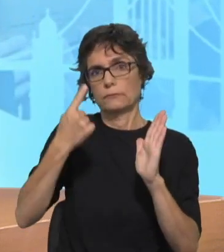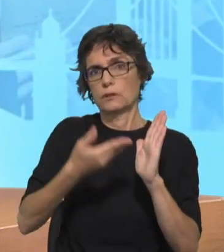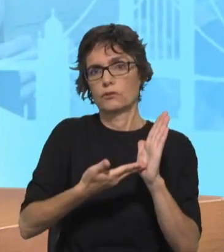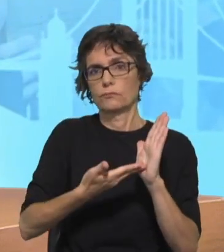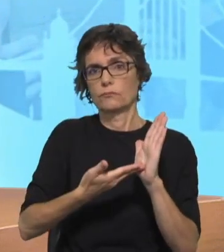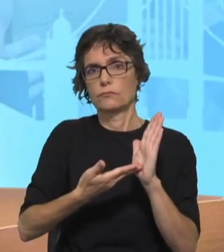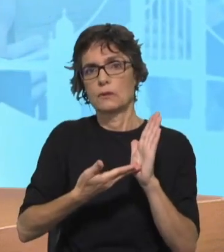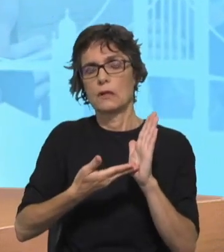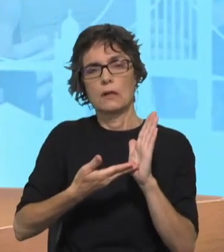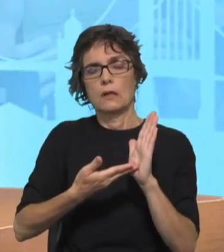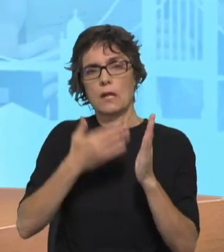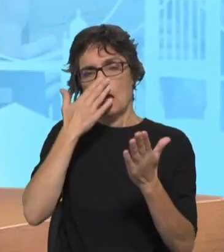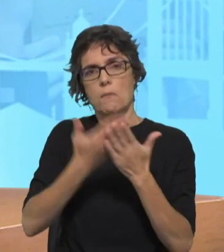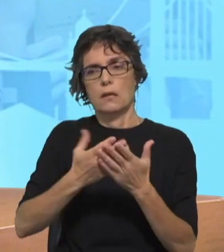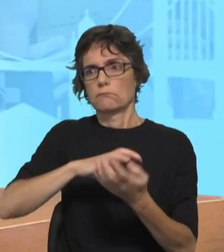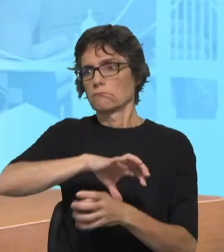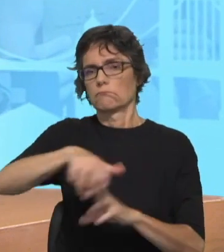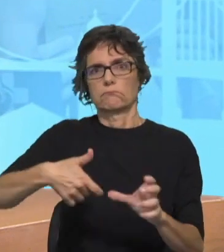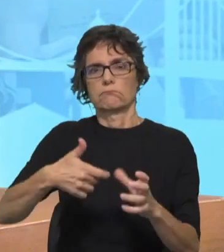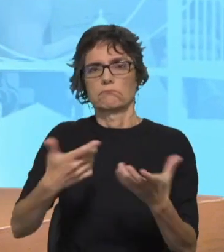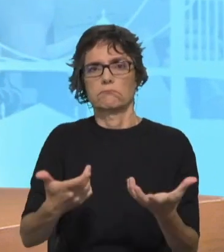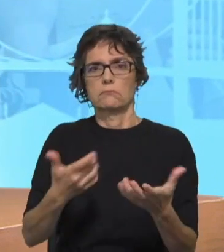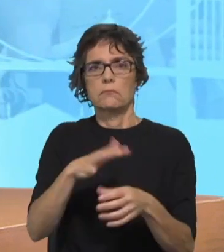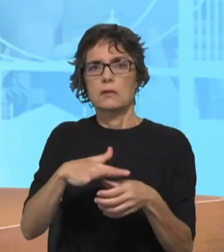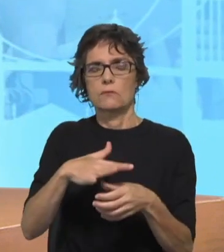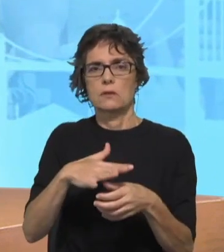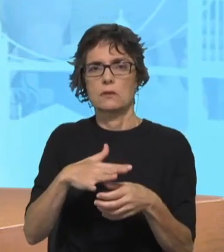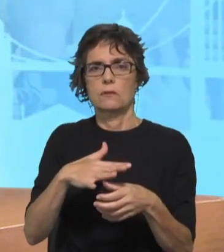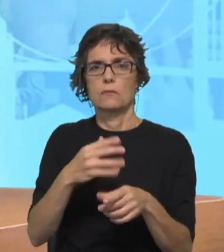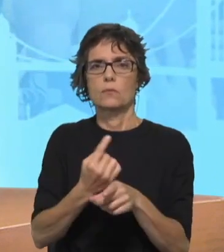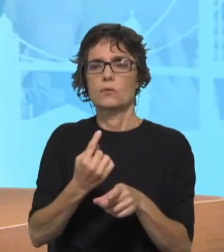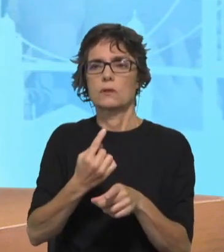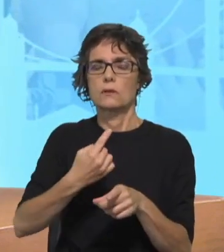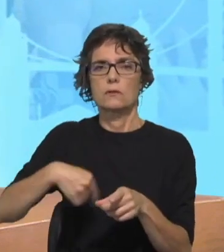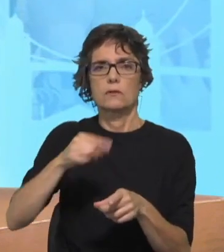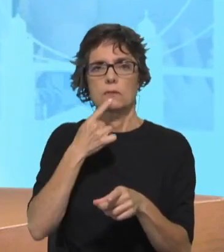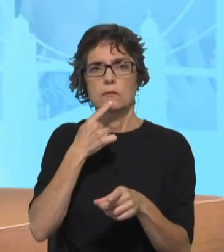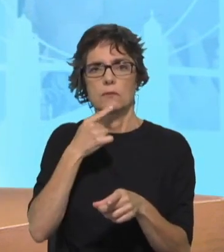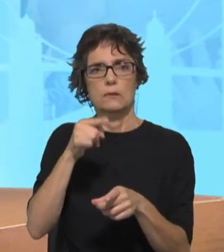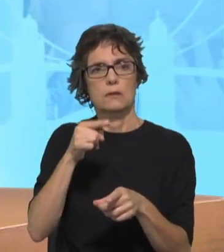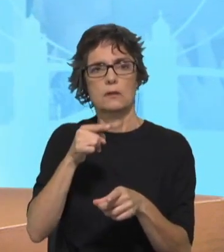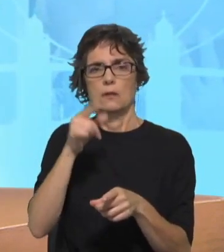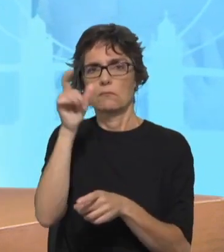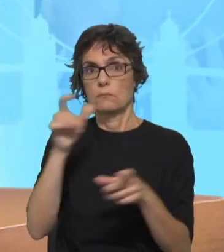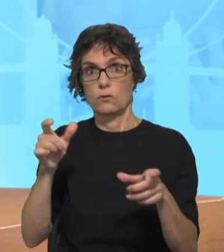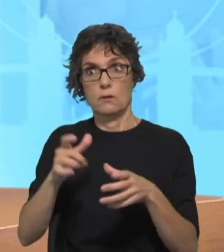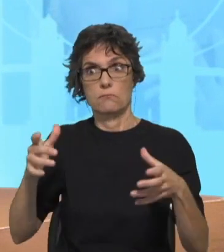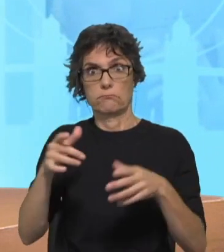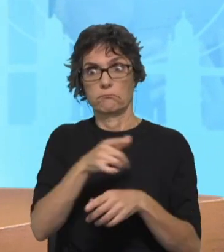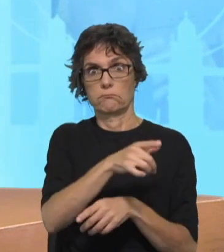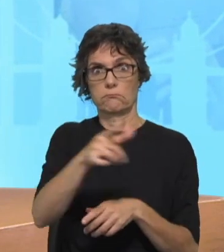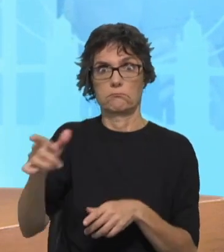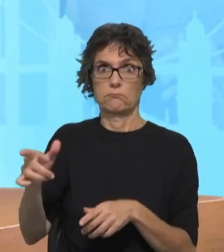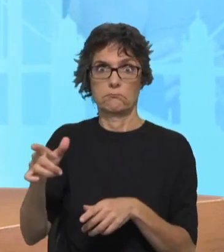e que é dramática, de perceber que uma grande parte da humanidade vive